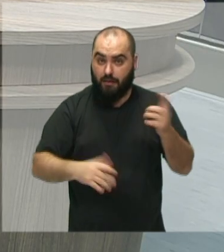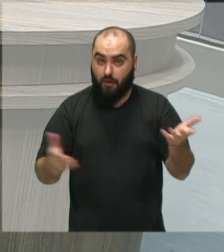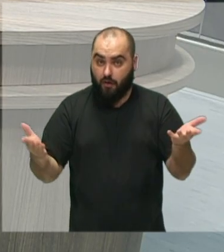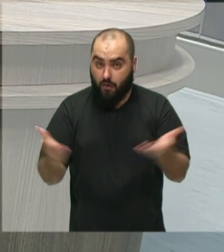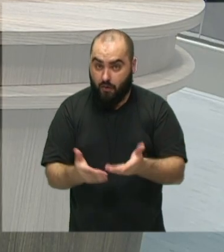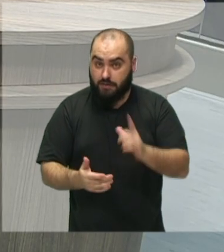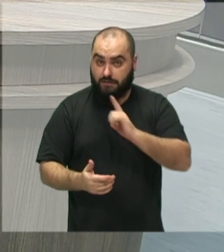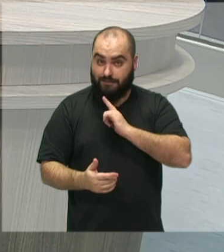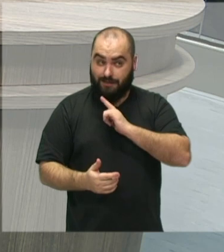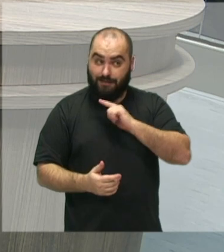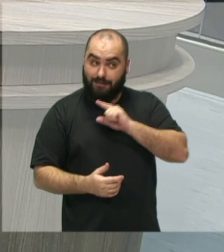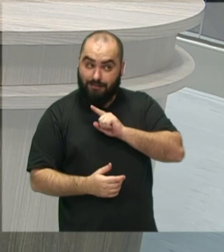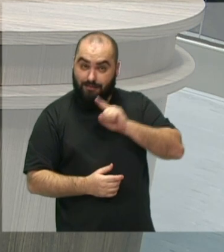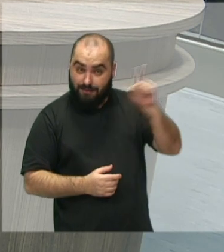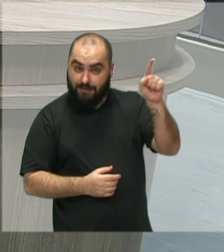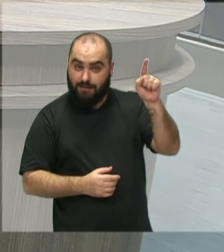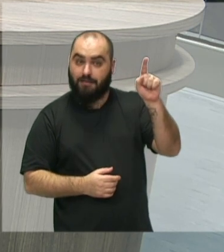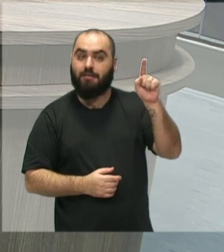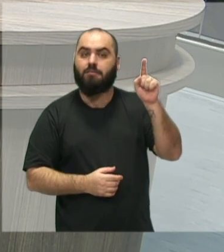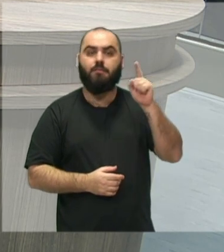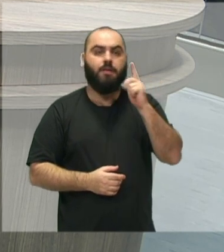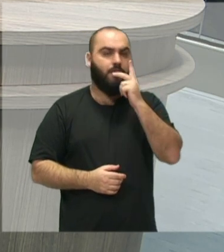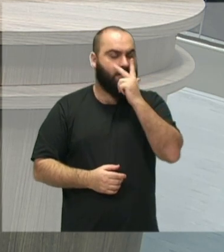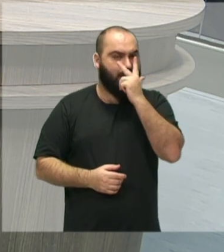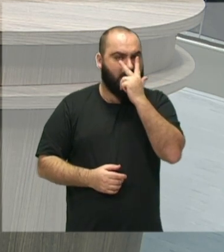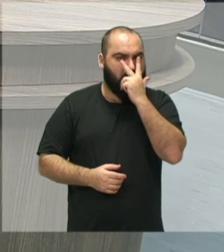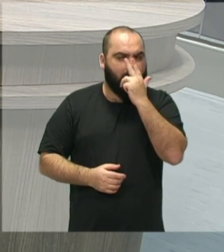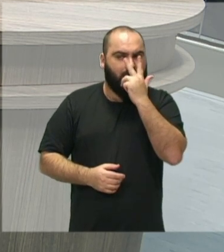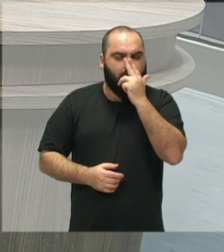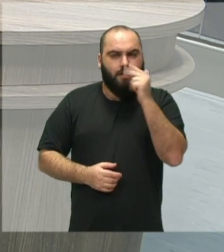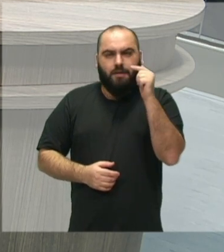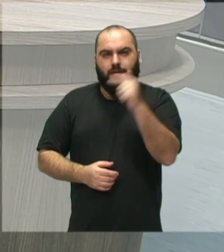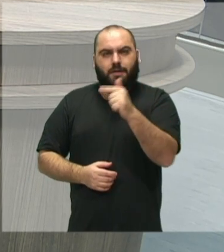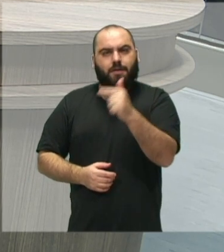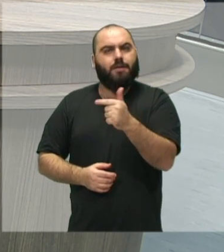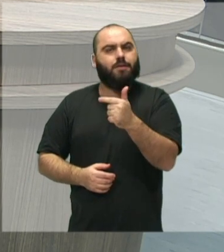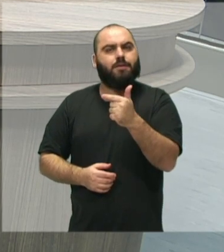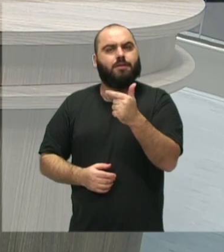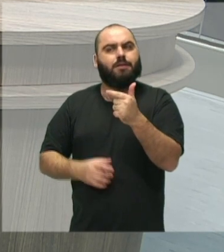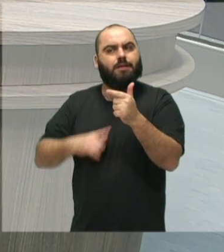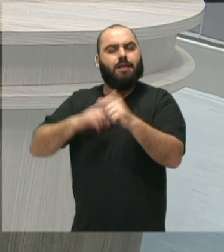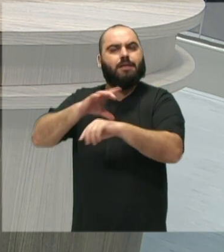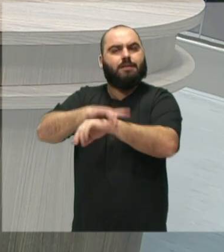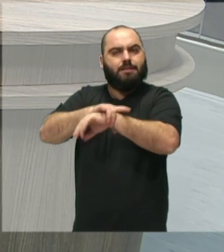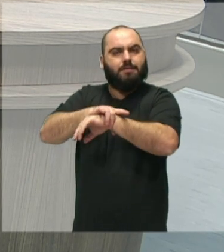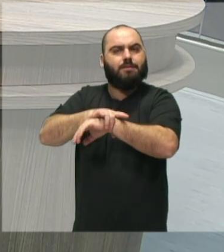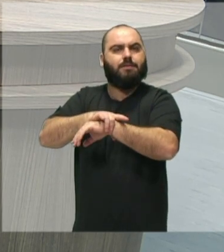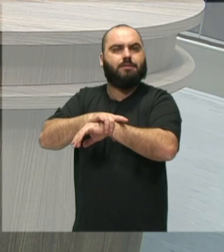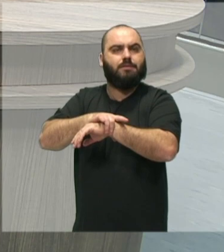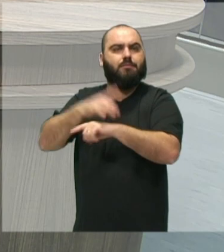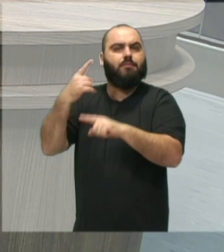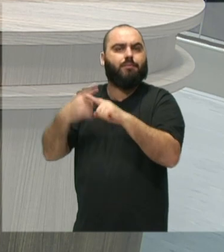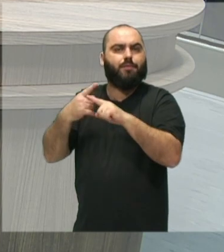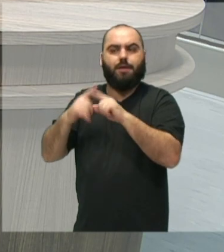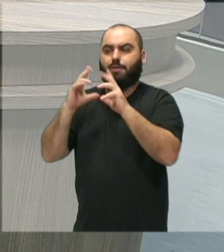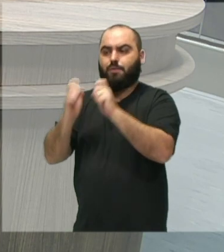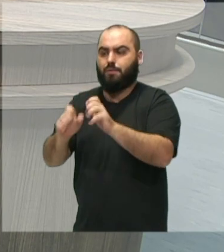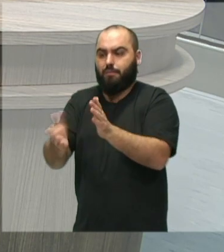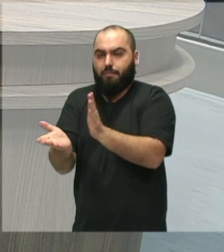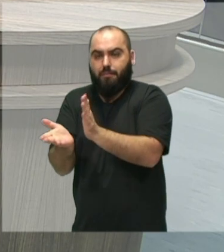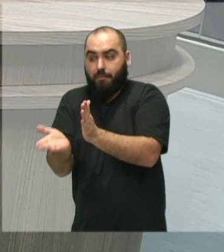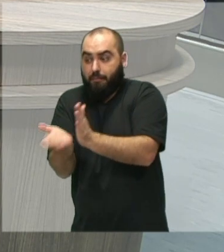encontra no acervo, eu acho que essa proximidade também dá uma segurança maior, porque são todas peças que foram